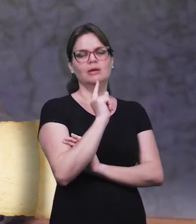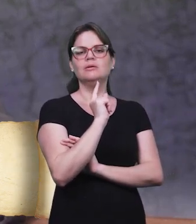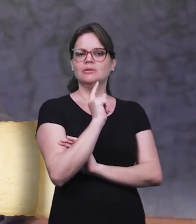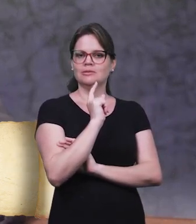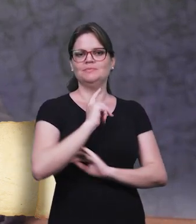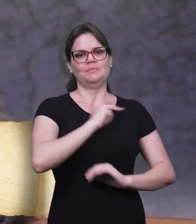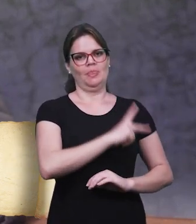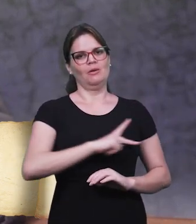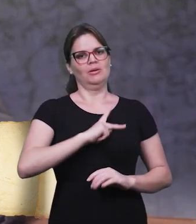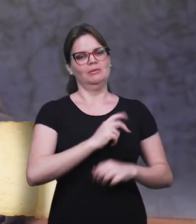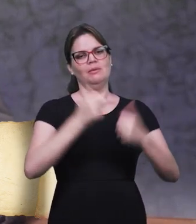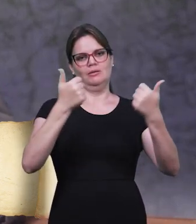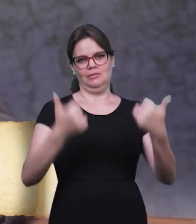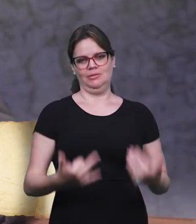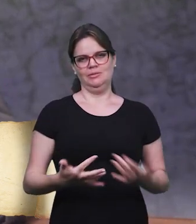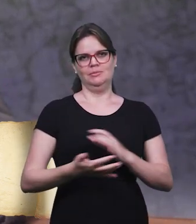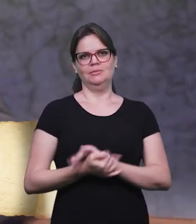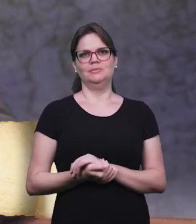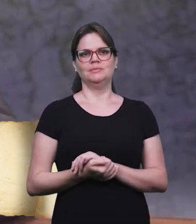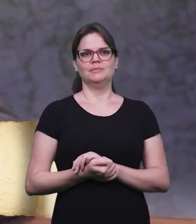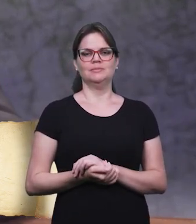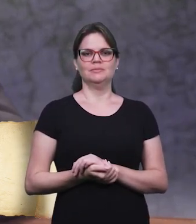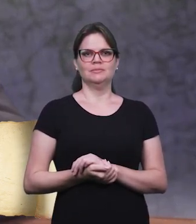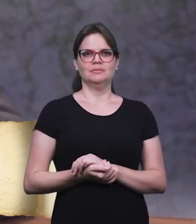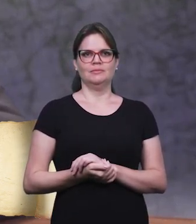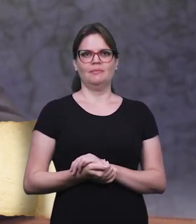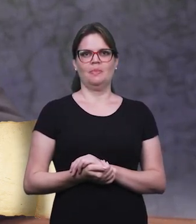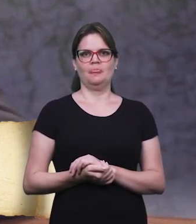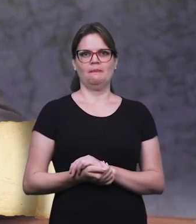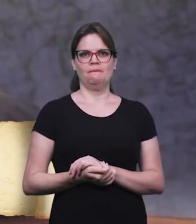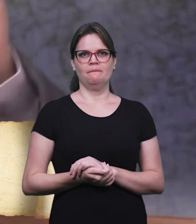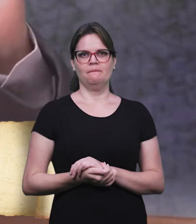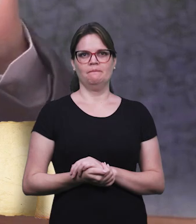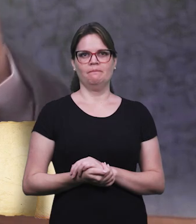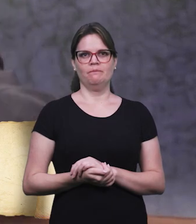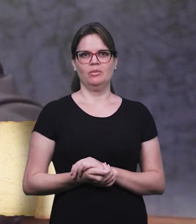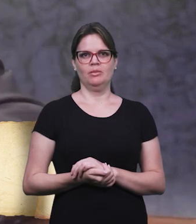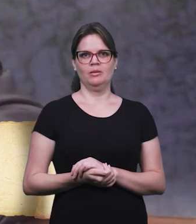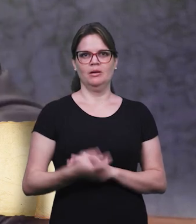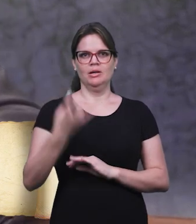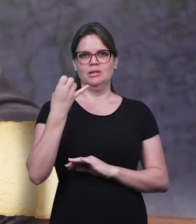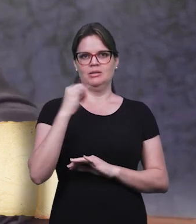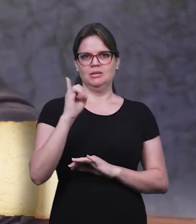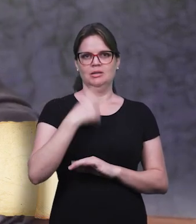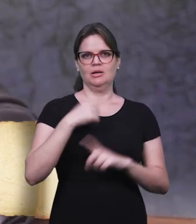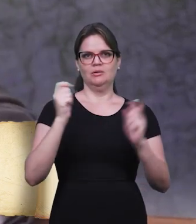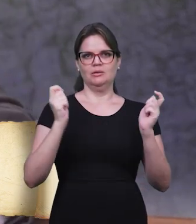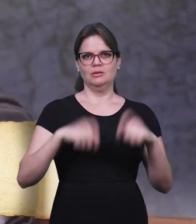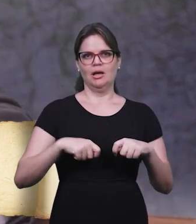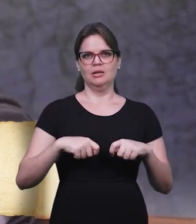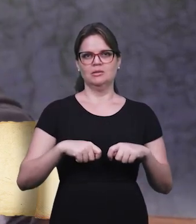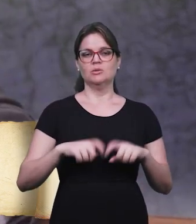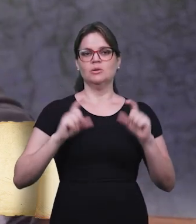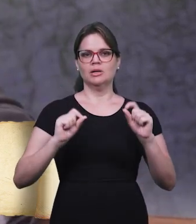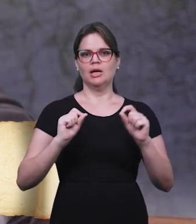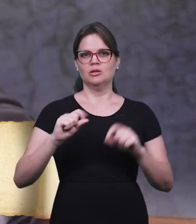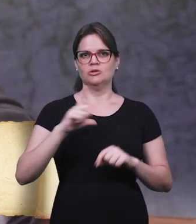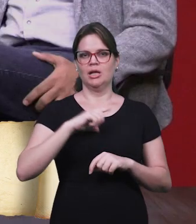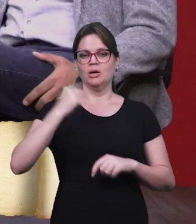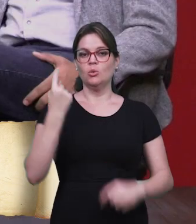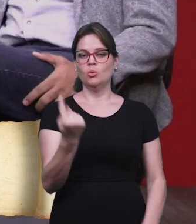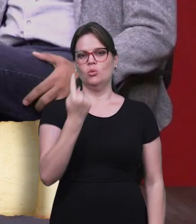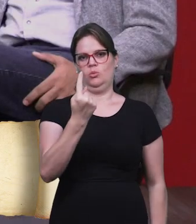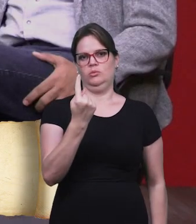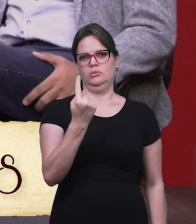Para ficar bem claro, só existe um evangelho pelo qual nós somos salvos. Amém. Aí Paulo, quando fala aos Coríntios, falaria mais